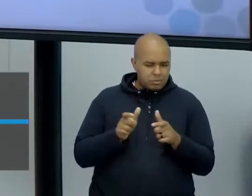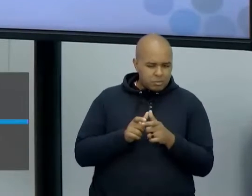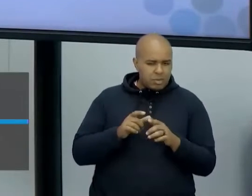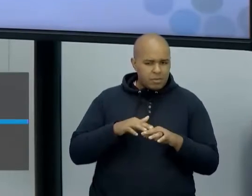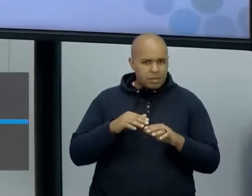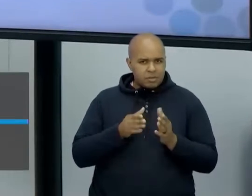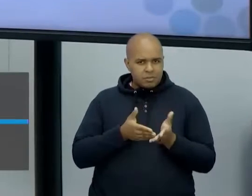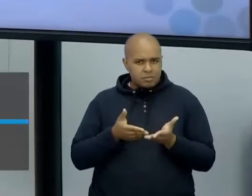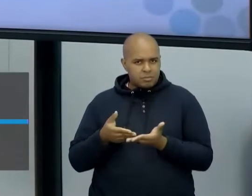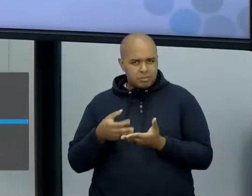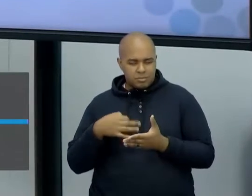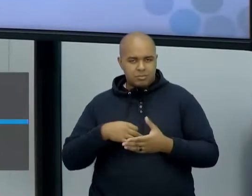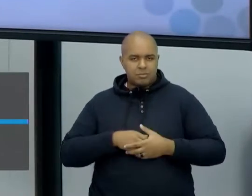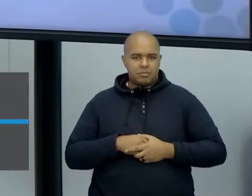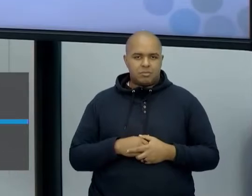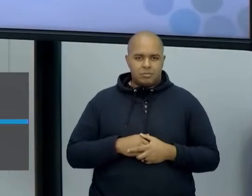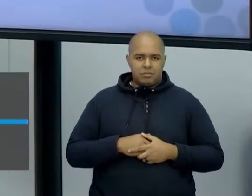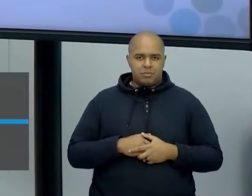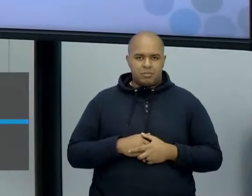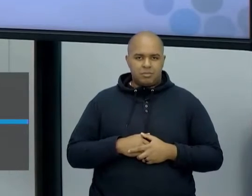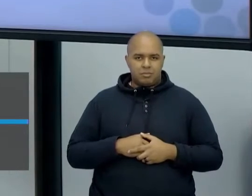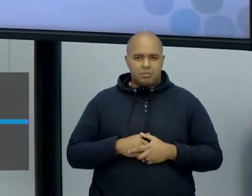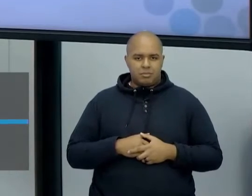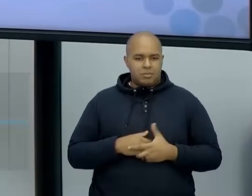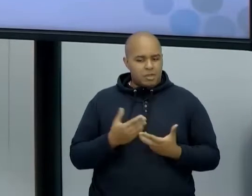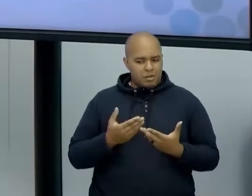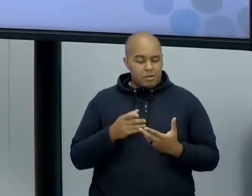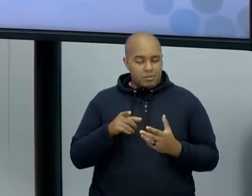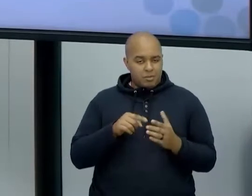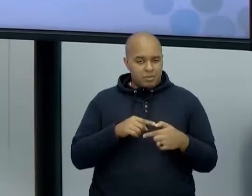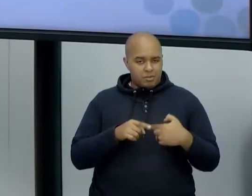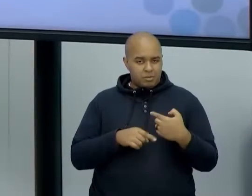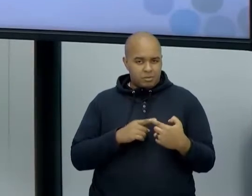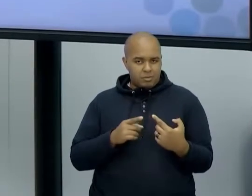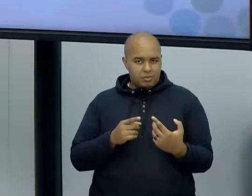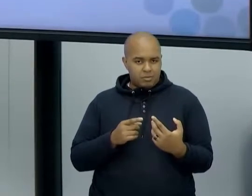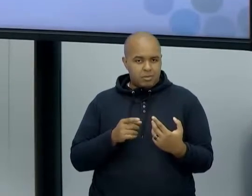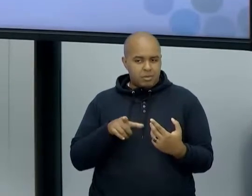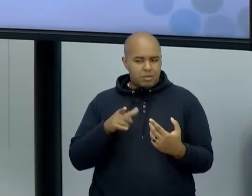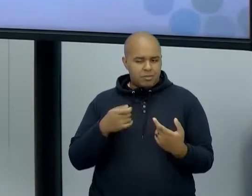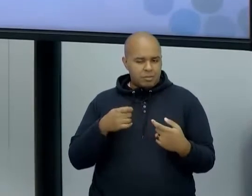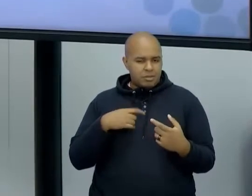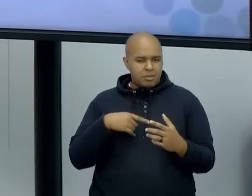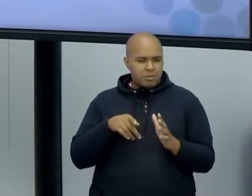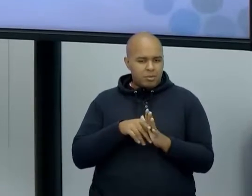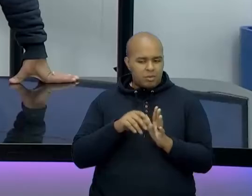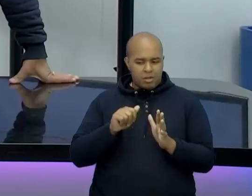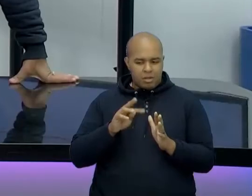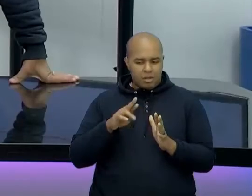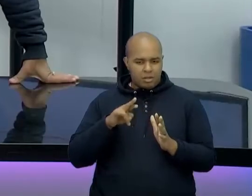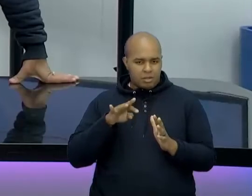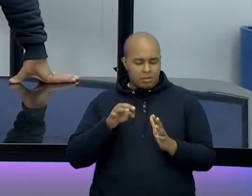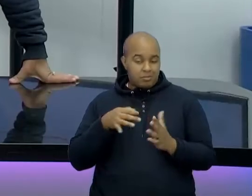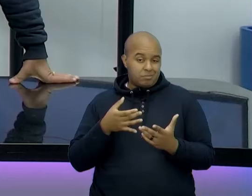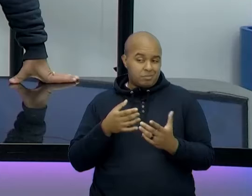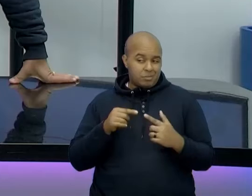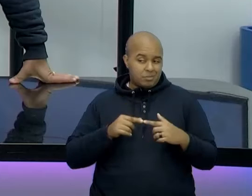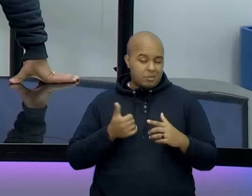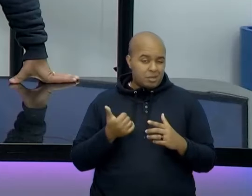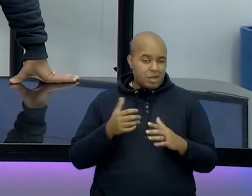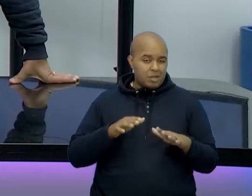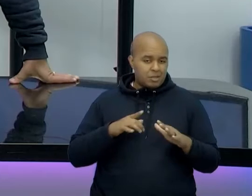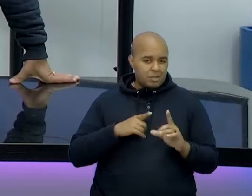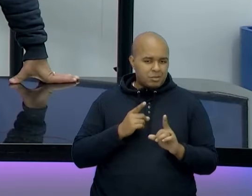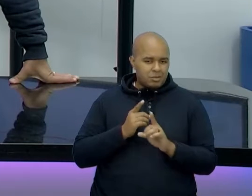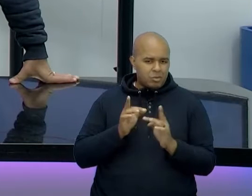mais eu deslizo, certo? Sim. Agora, para rotacionar, eu preciso do atrito. No caso da gente